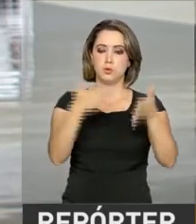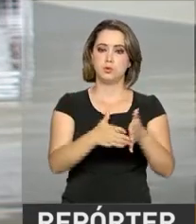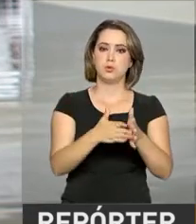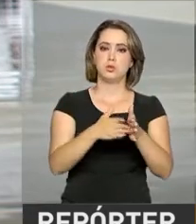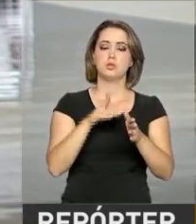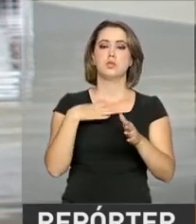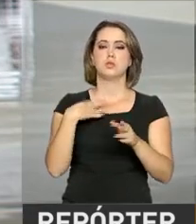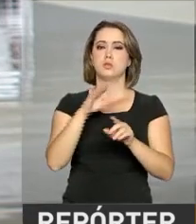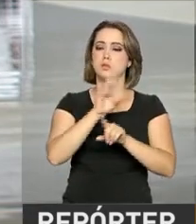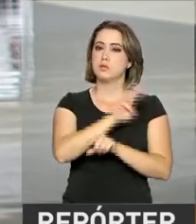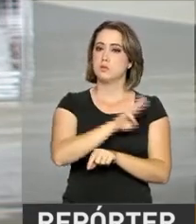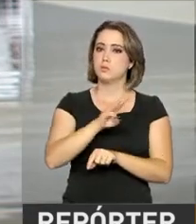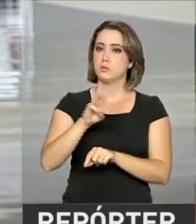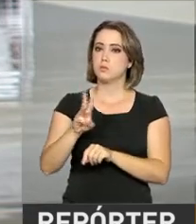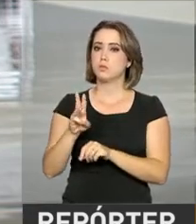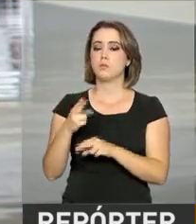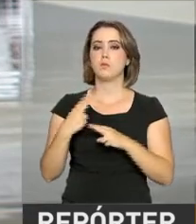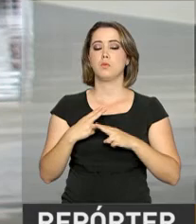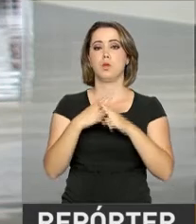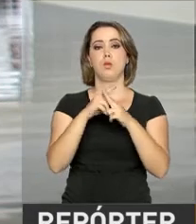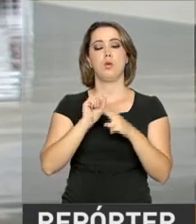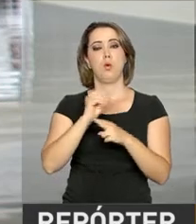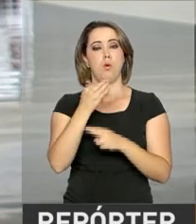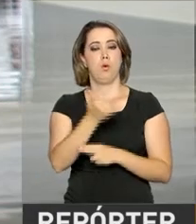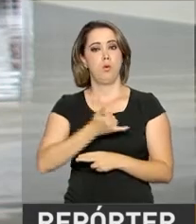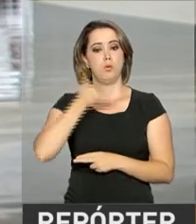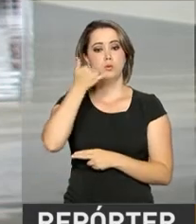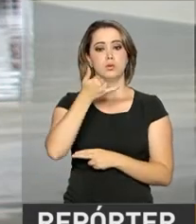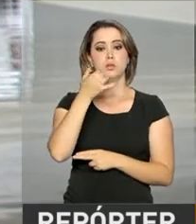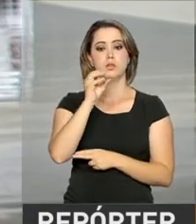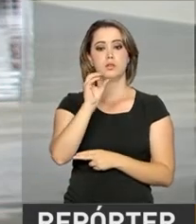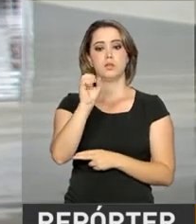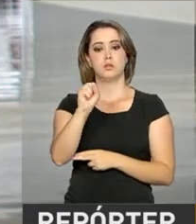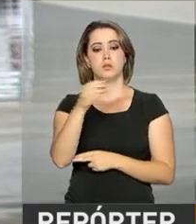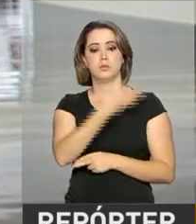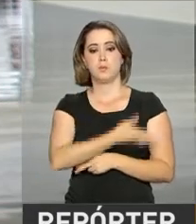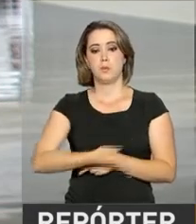site da Caixa ou ligar no 0800